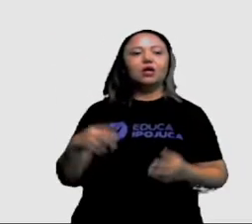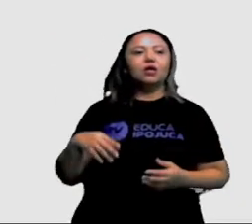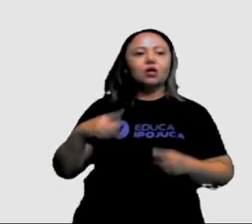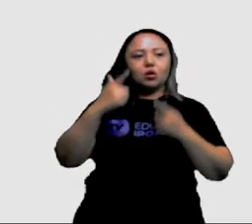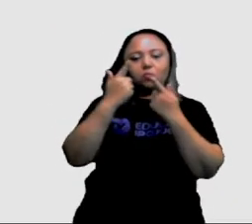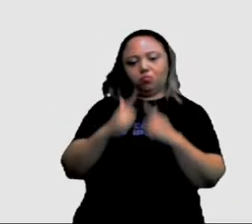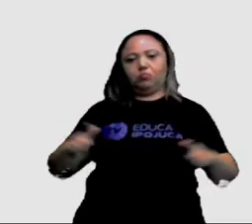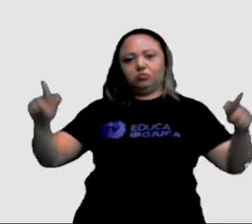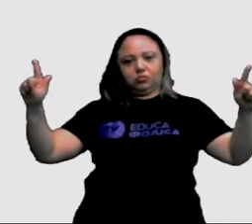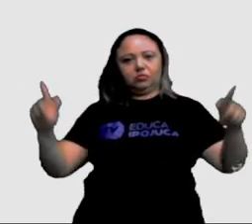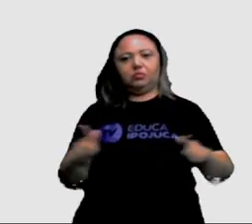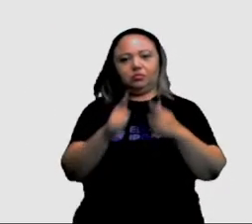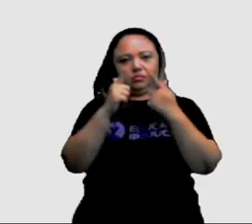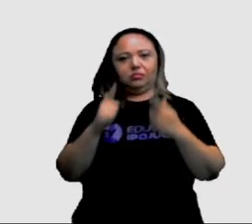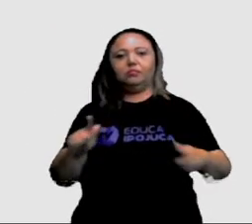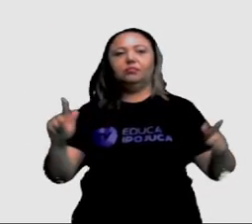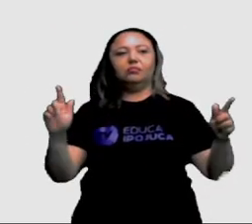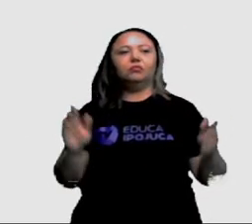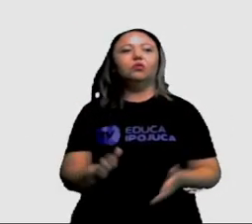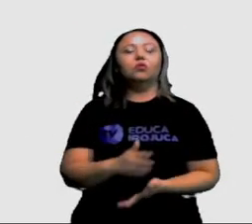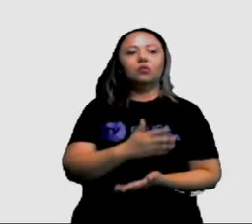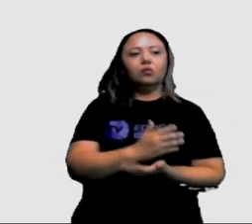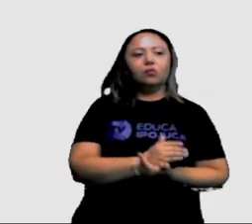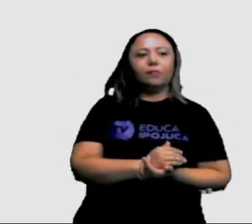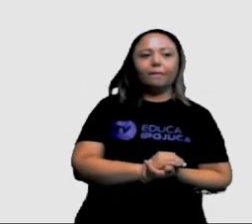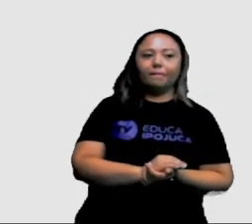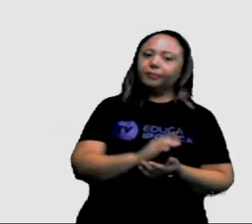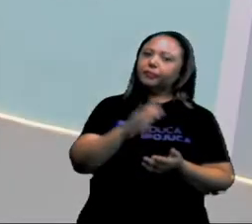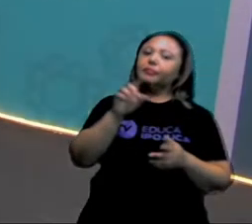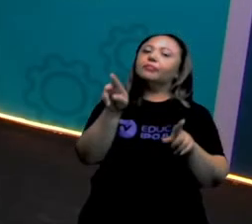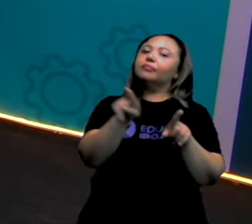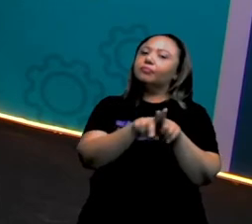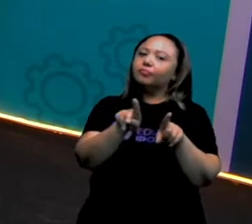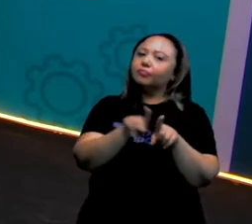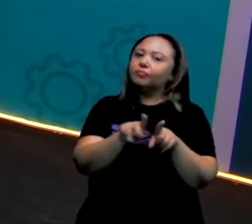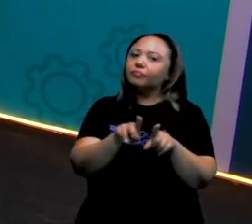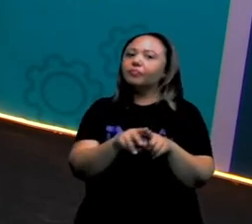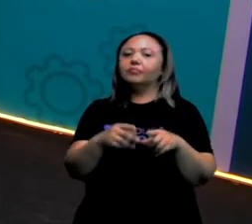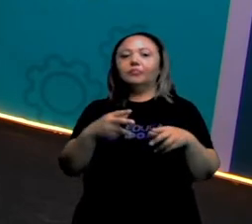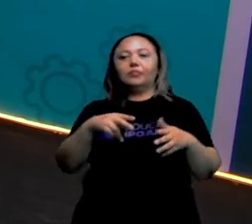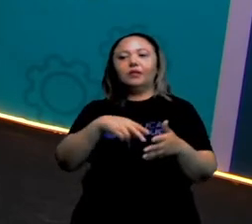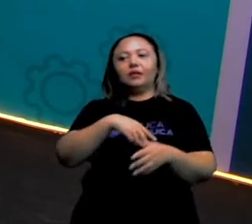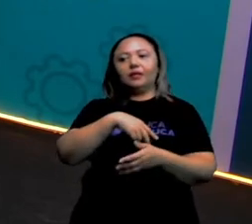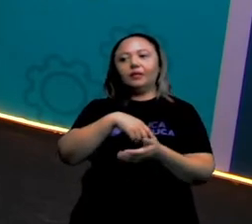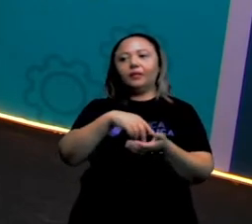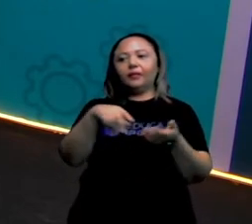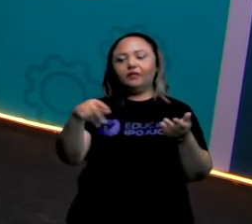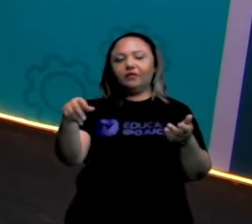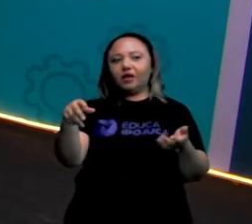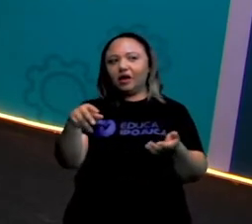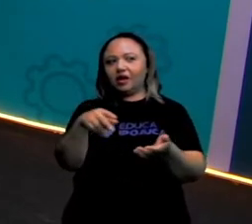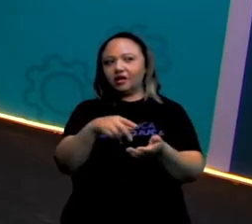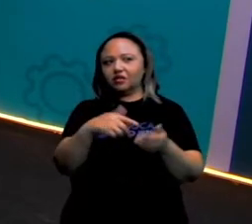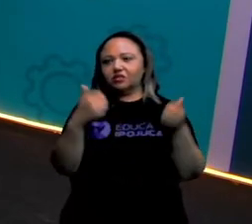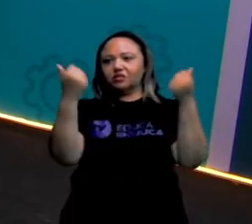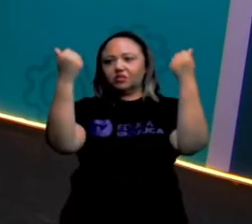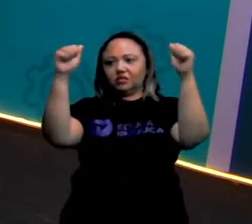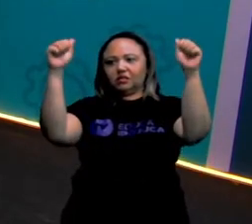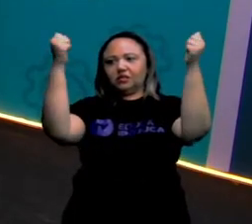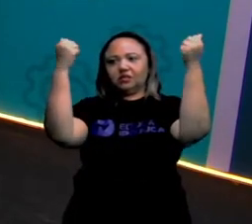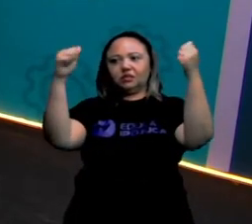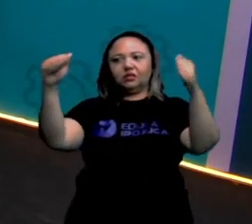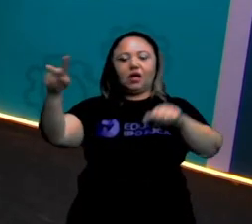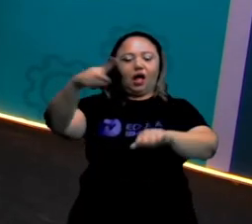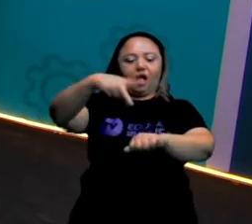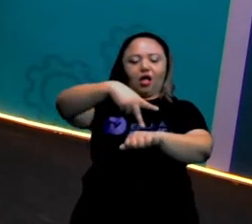Além disso, outras atividades, como a ginástica aeróbica, por exemplo, a hidroginástica também